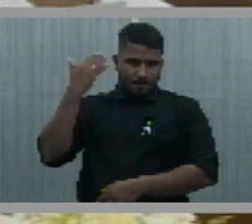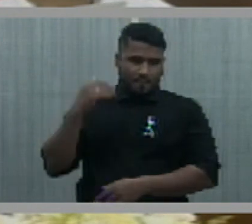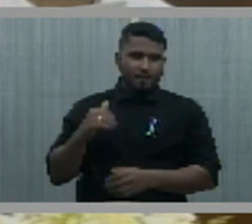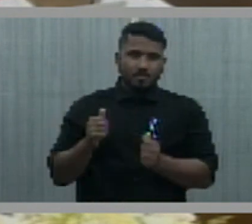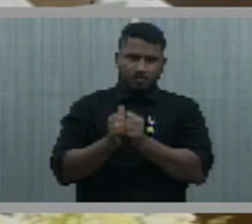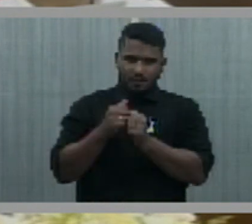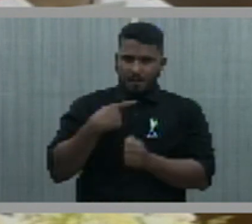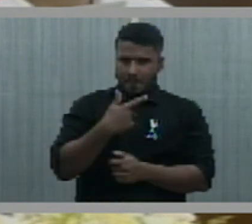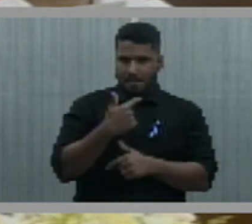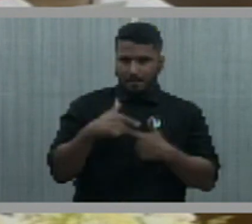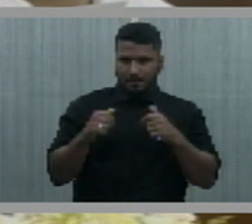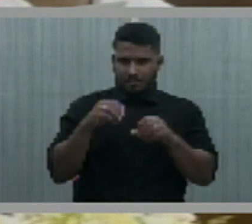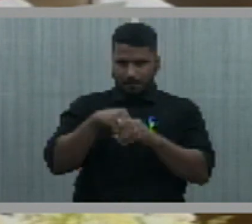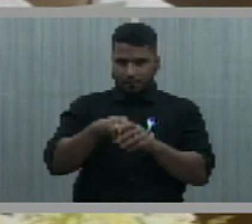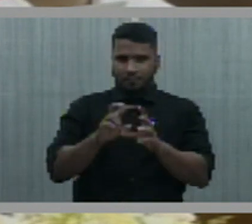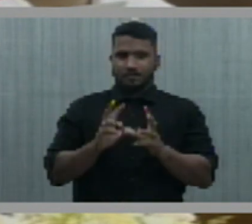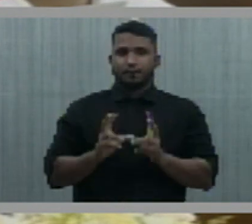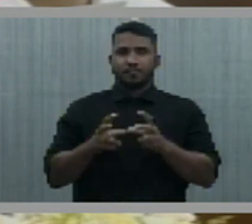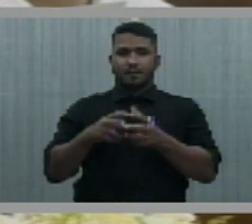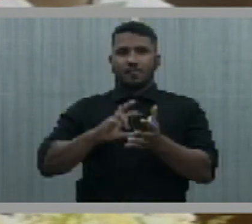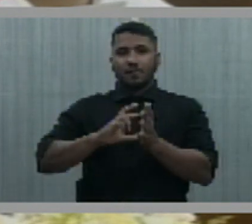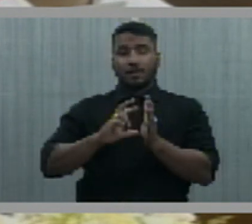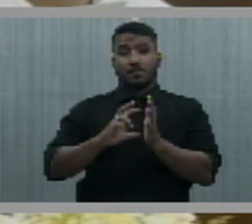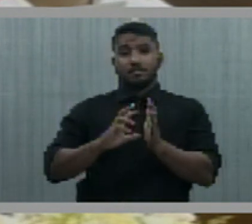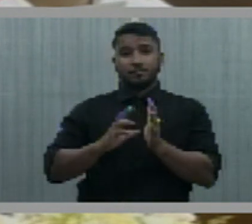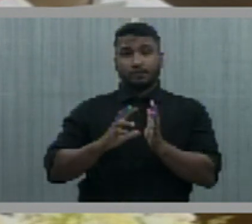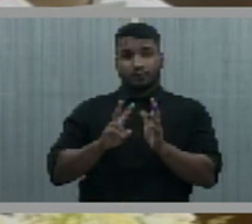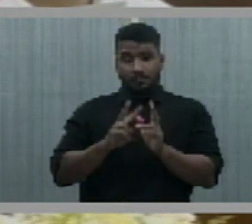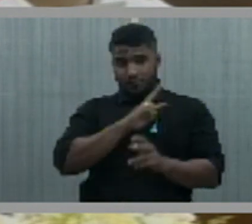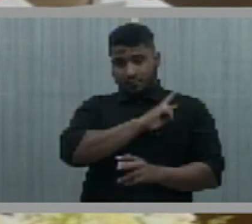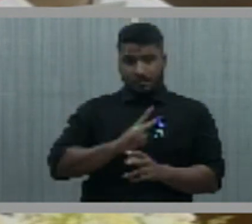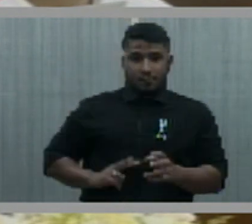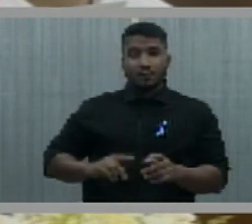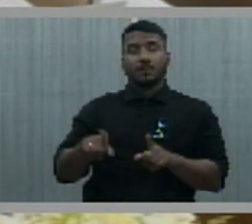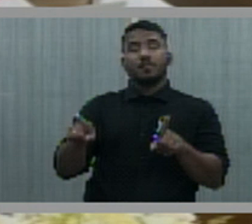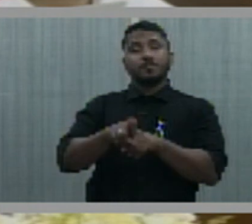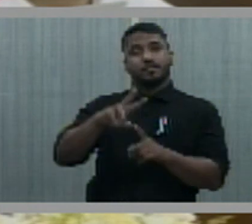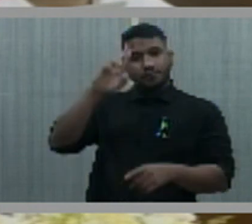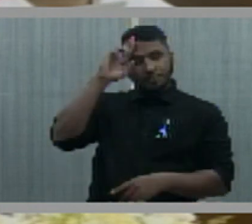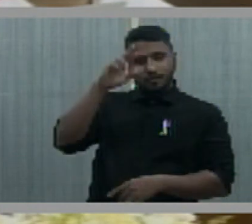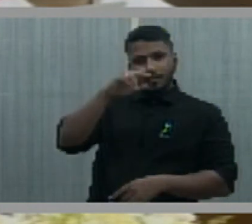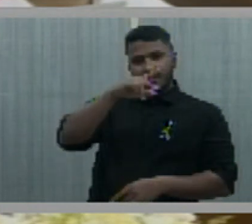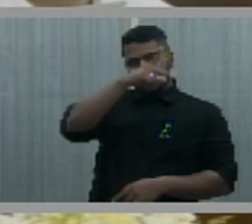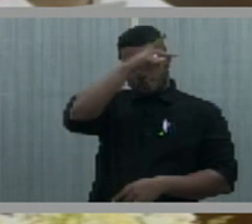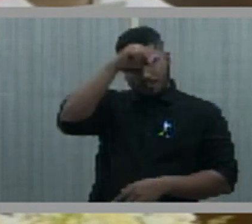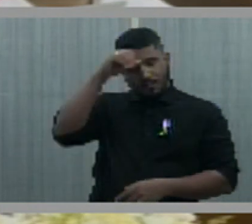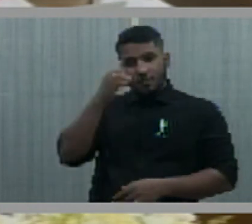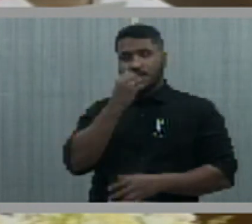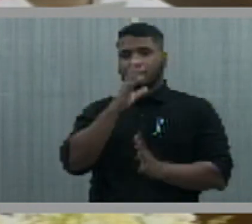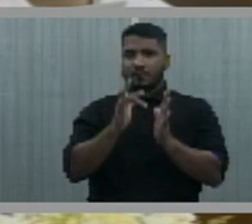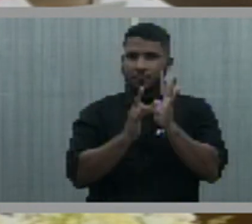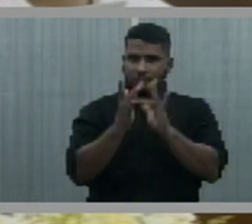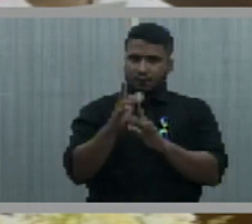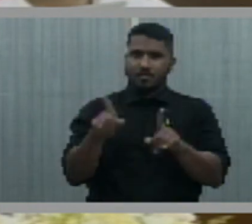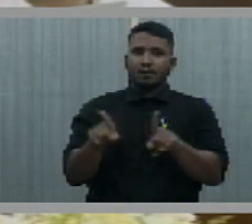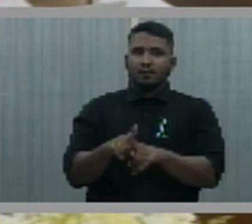Teresina. O senhor prefeito de Bom Jesus, Nestor Elvas,